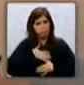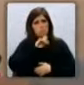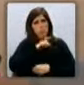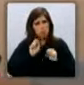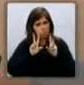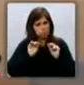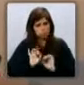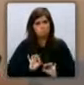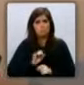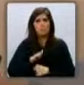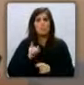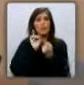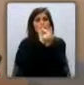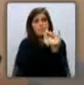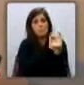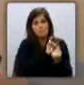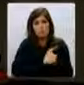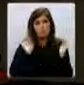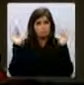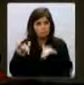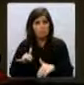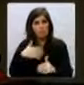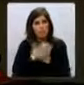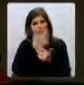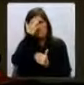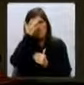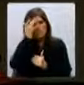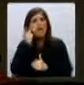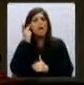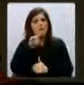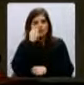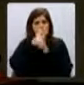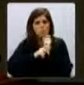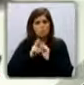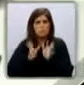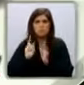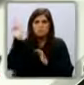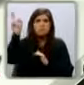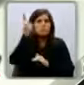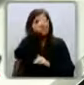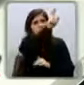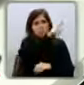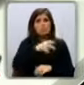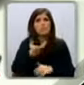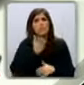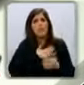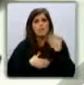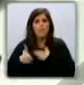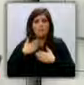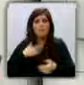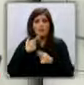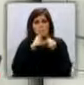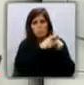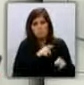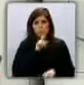higiene. O atendimento centralizado facilita a vida dos utentes, que já não têm de bater a várias portas para as várias respostas de que precisam. Facilita